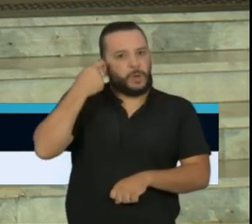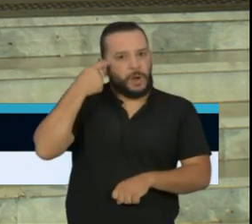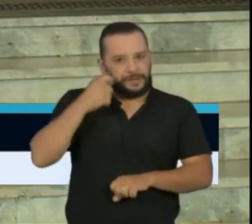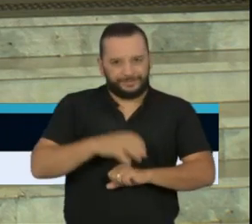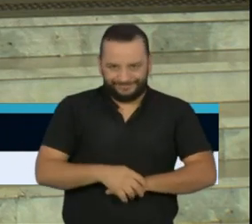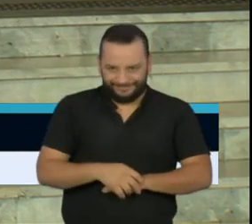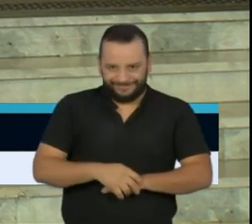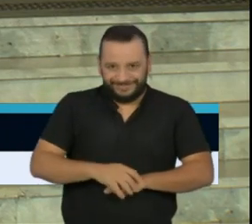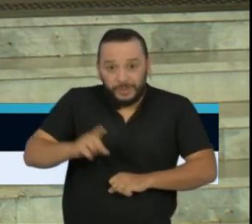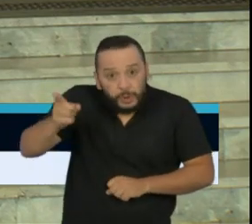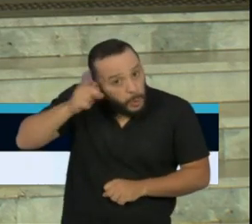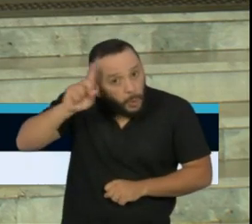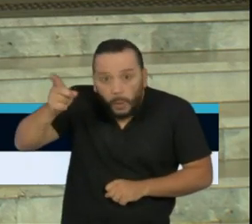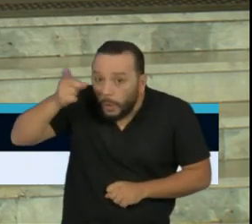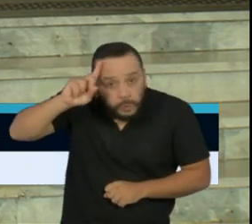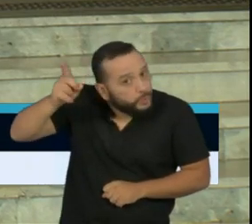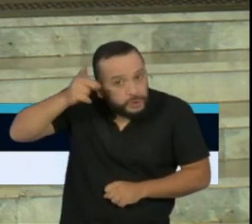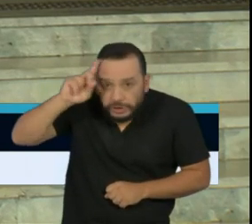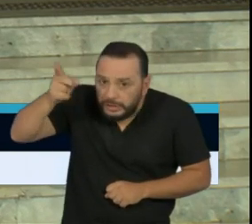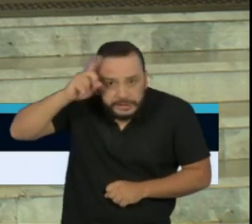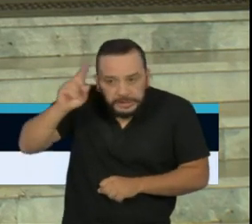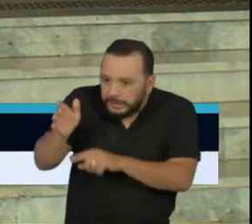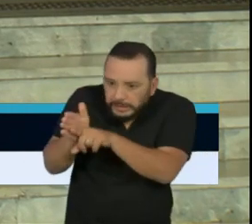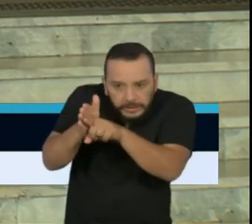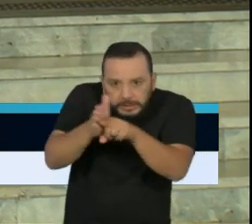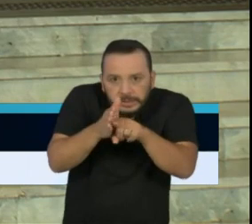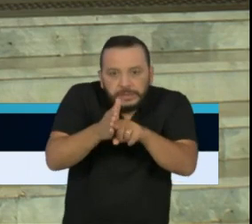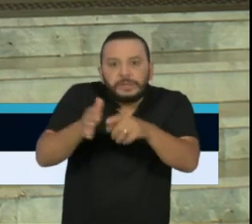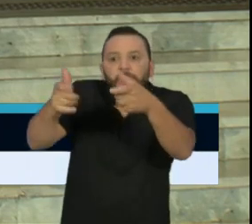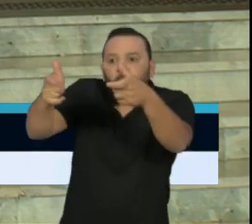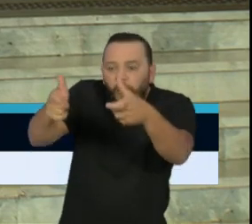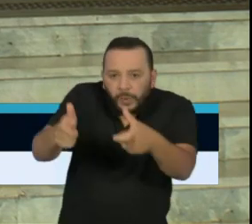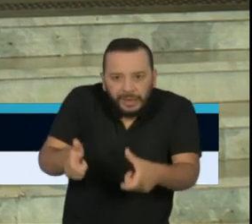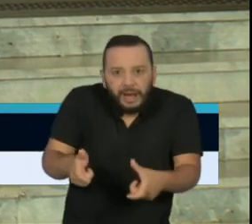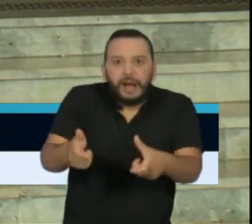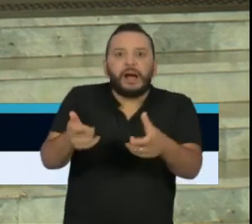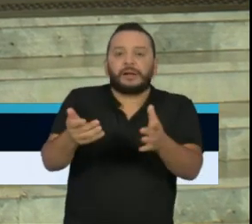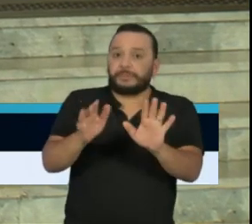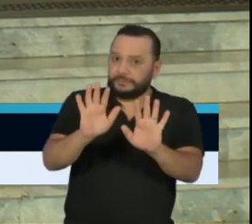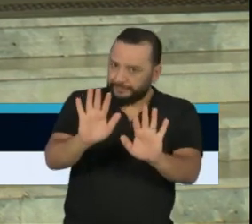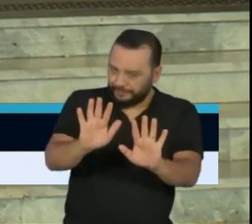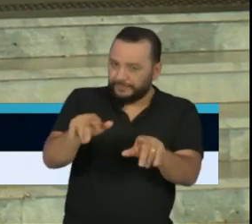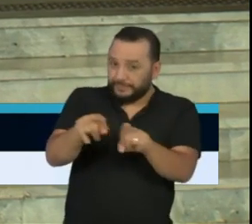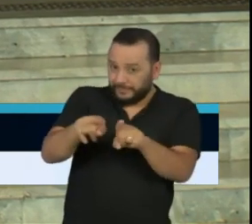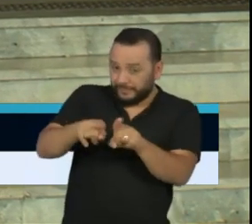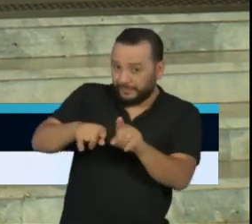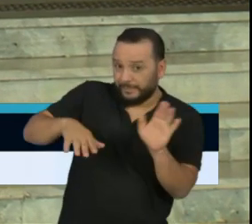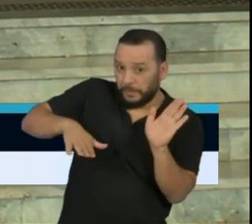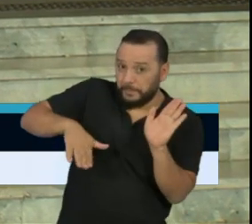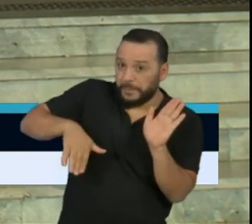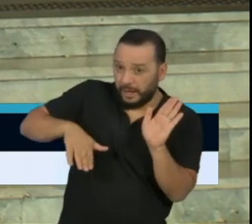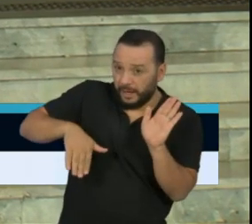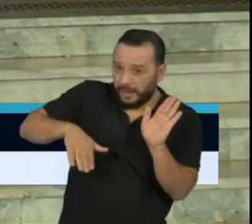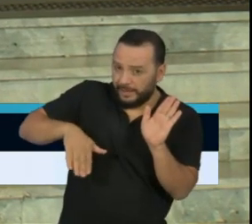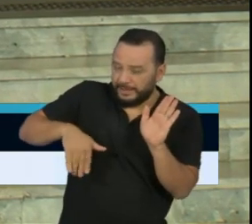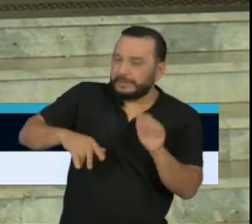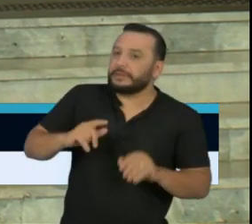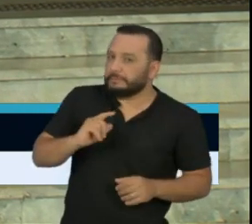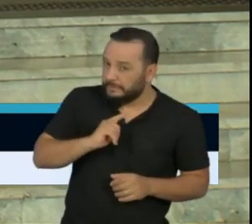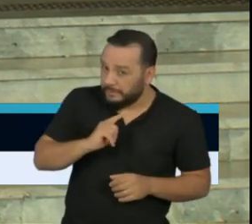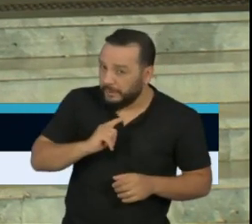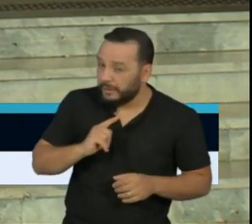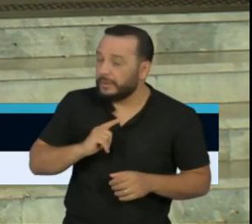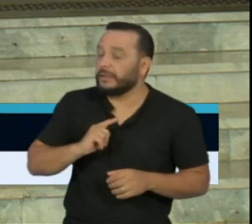dia a dia e nós vamos nos aprofundar. A área do litoral já existe um avanço ao ponto